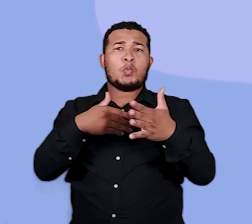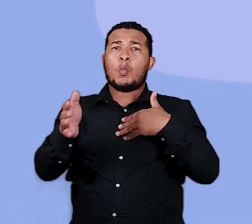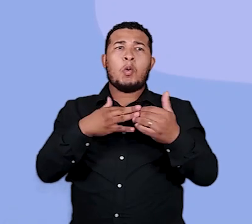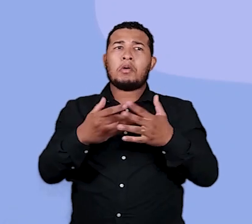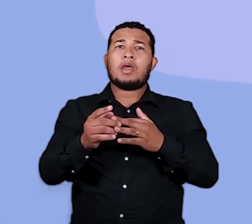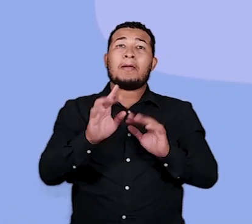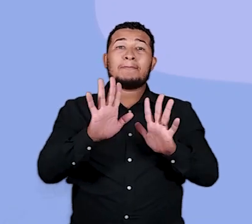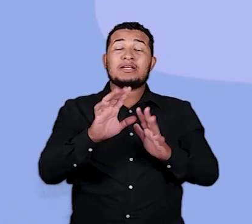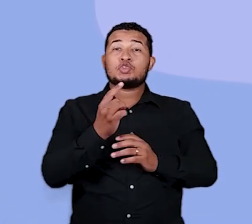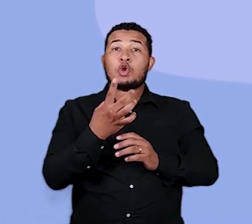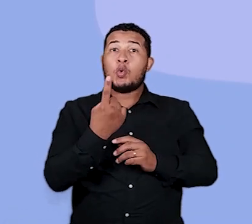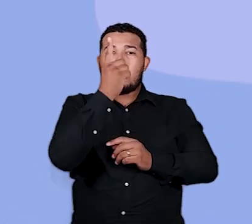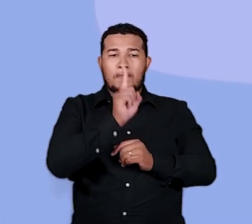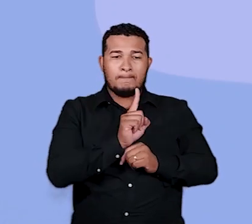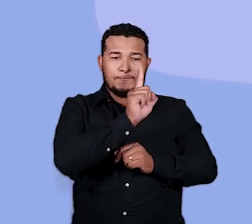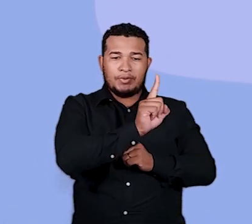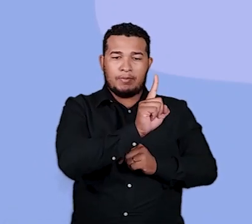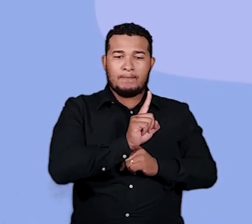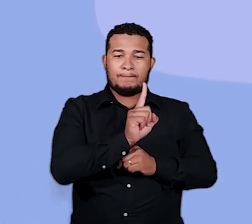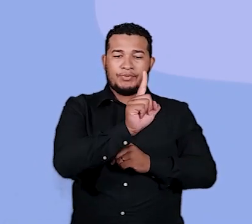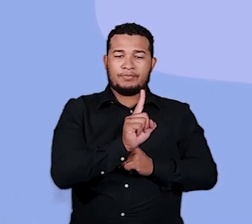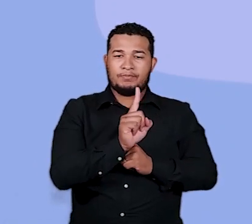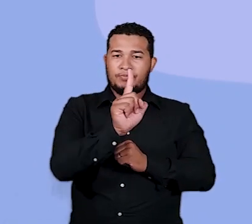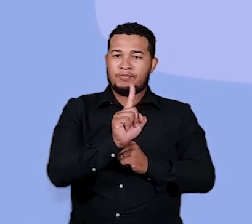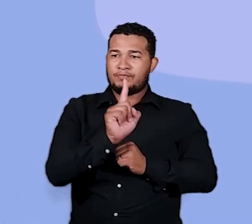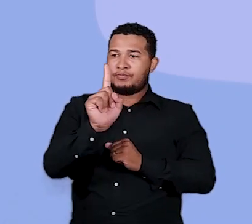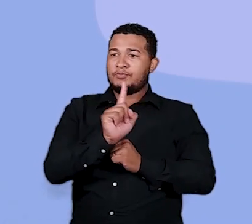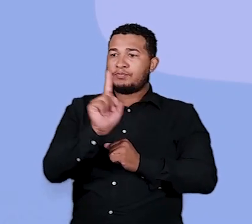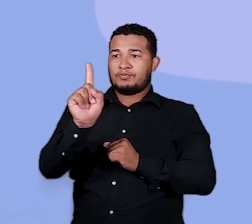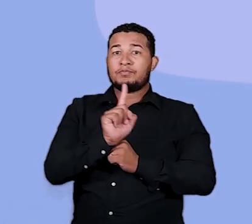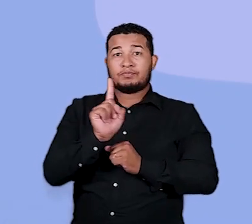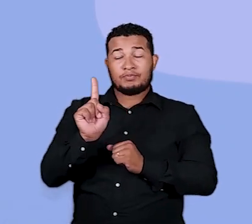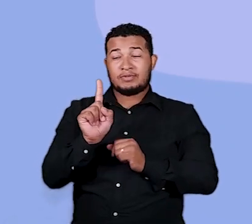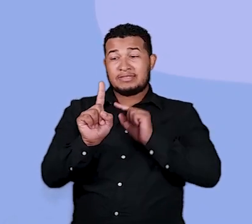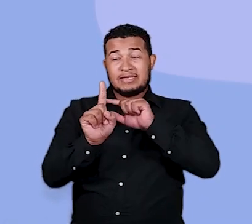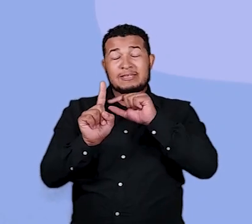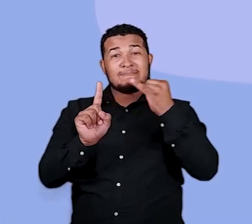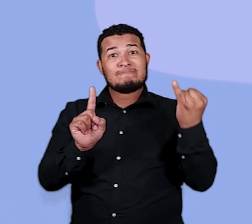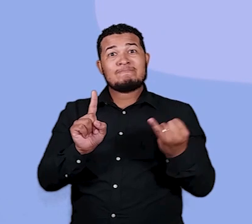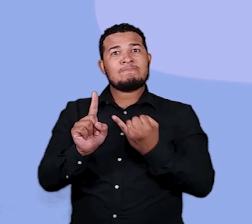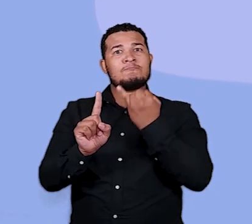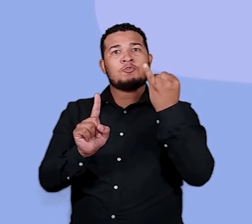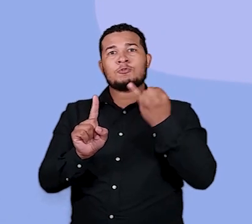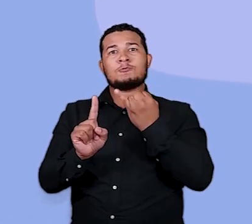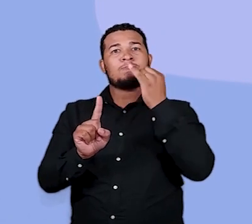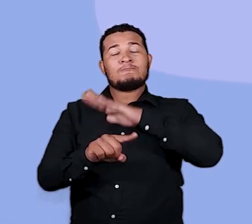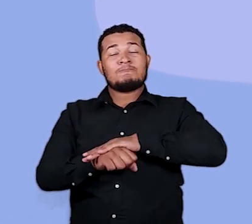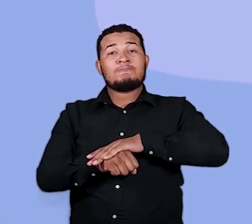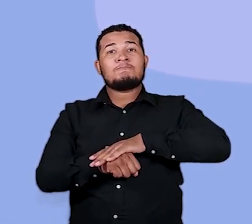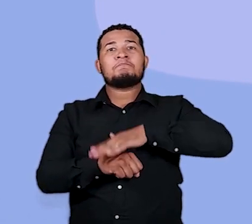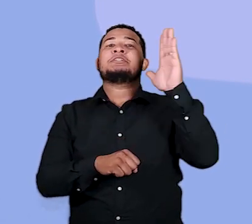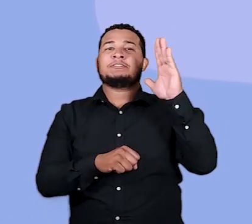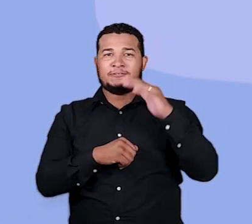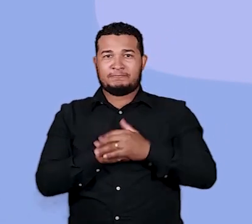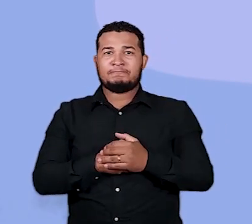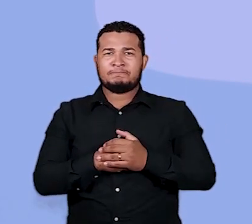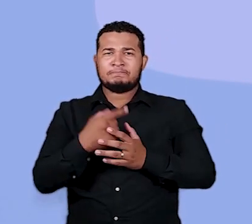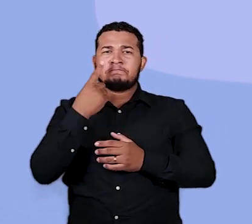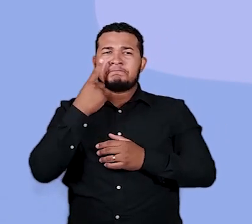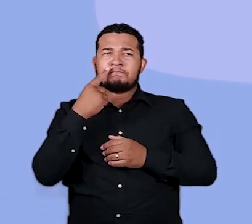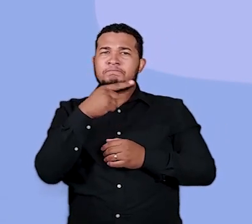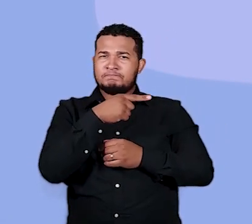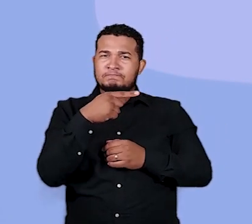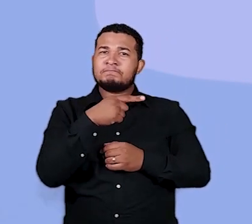em qualquer direção, porém apenas uma casa por vez. É a peça mais importante do